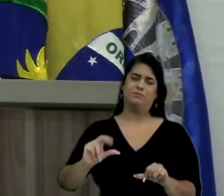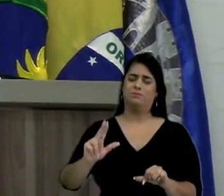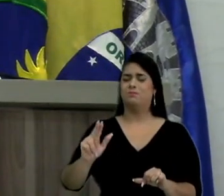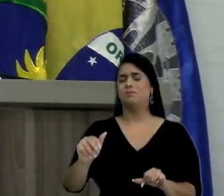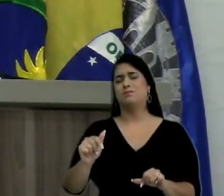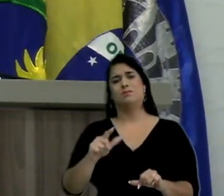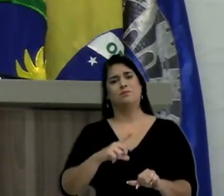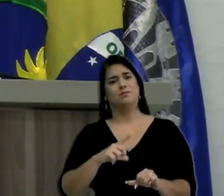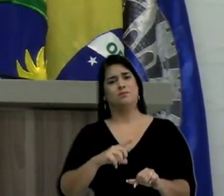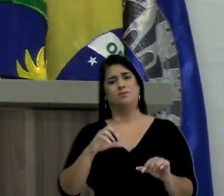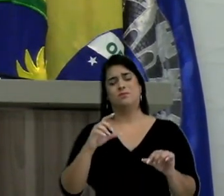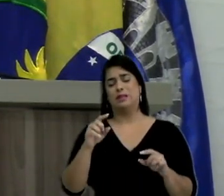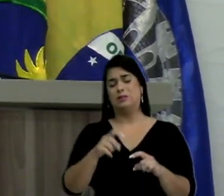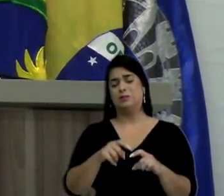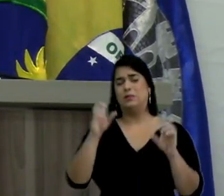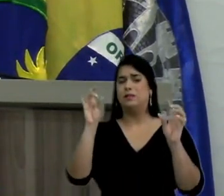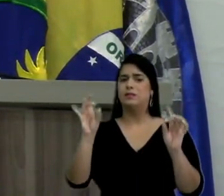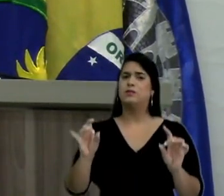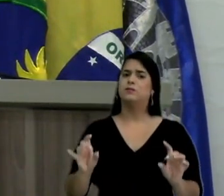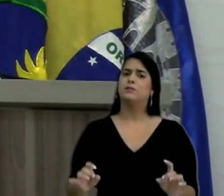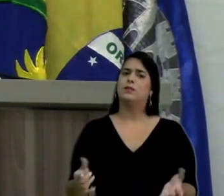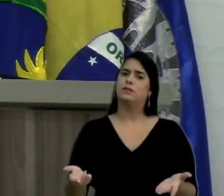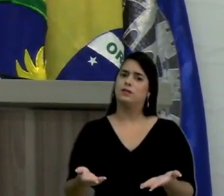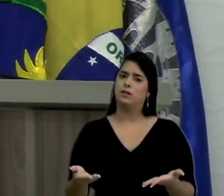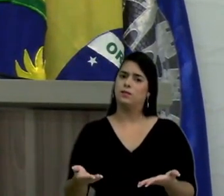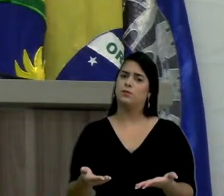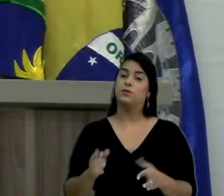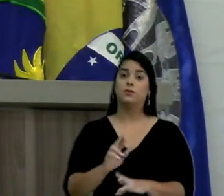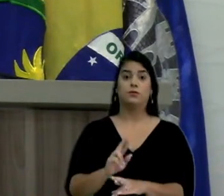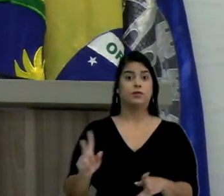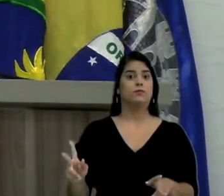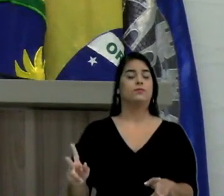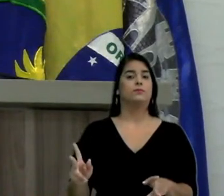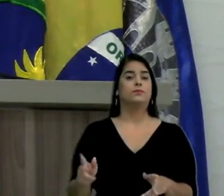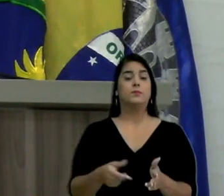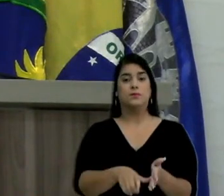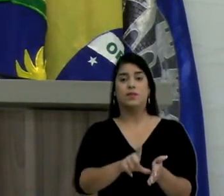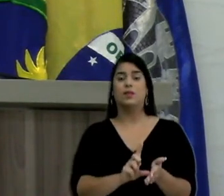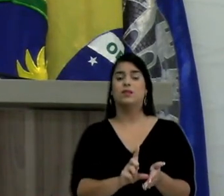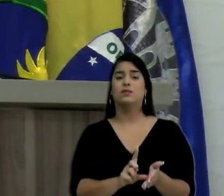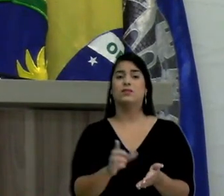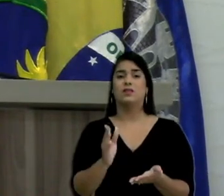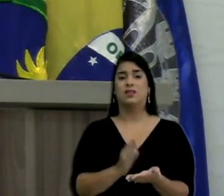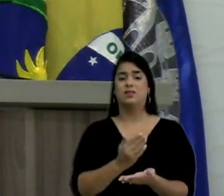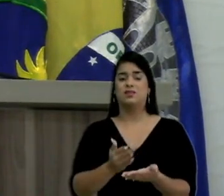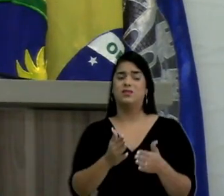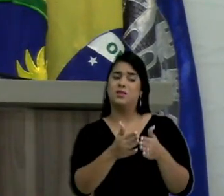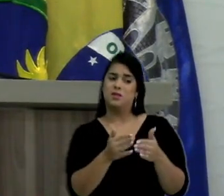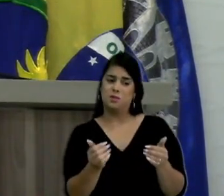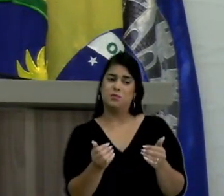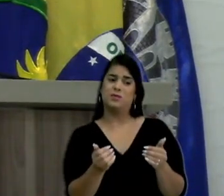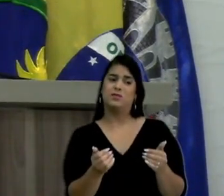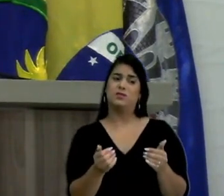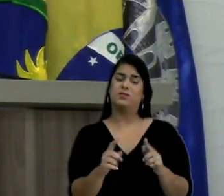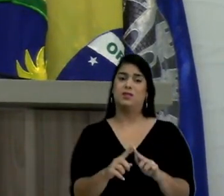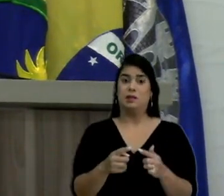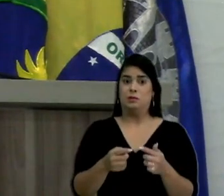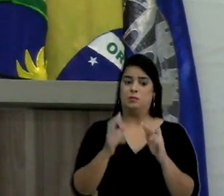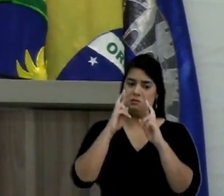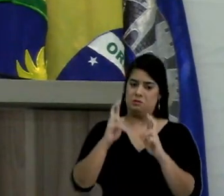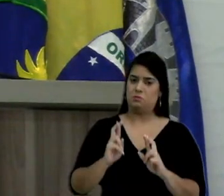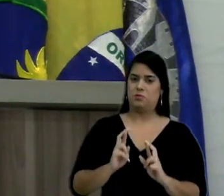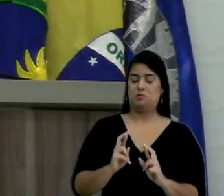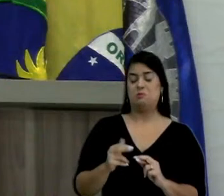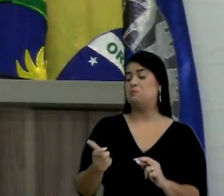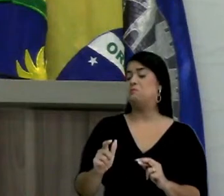especialidades que tem hoje nosso município e antes tantas vezes eu ia pedir e dizia não não tem condição não tem